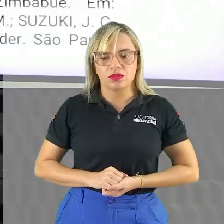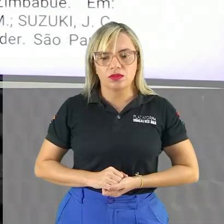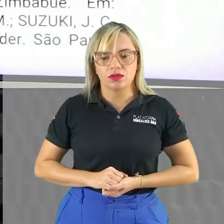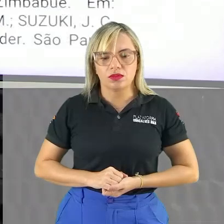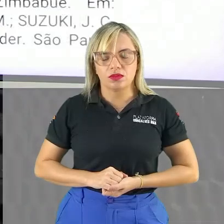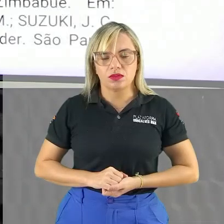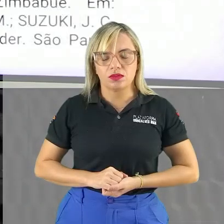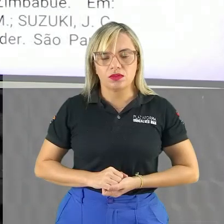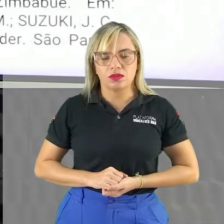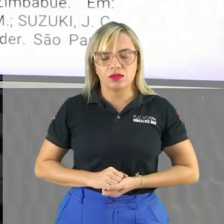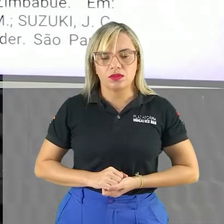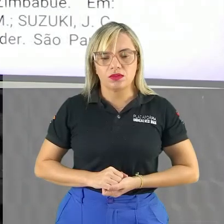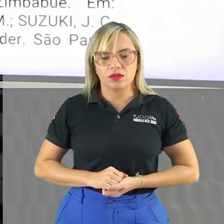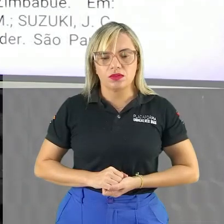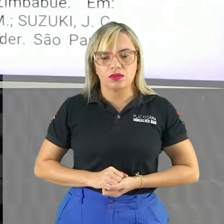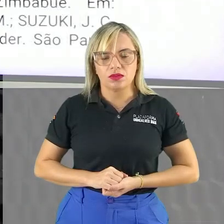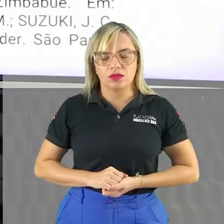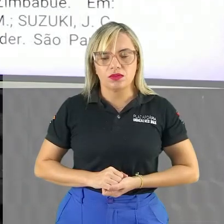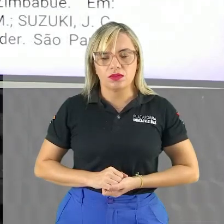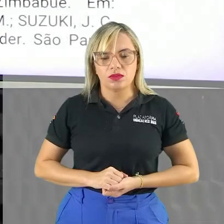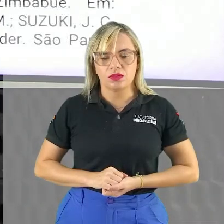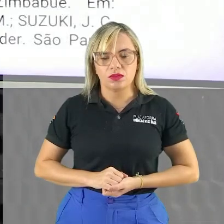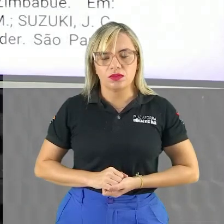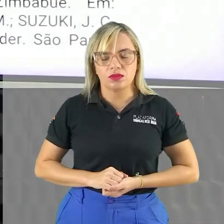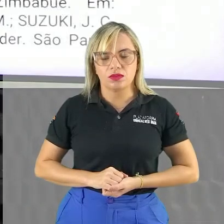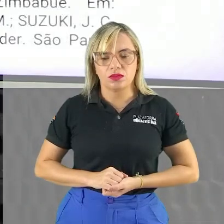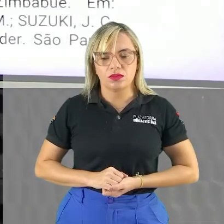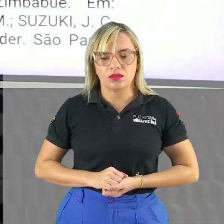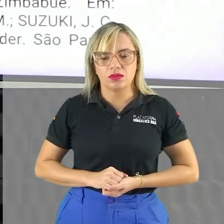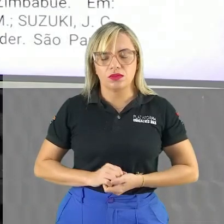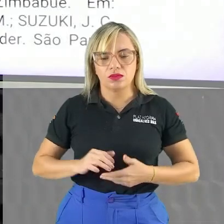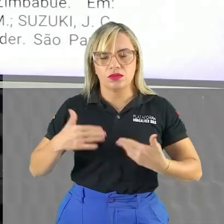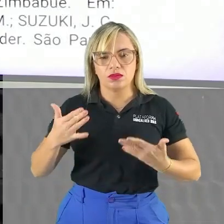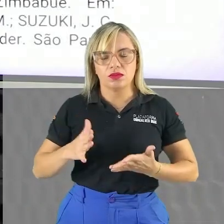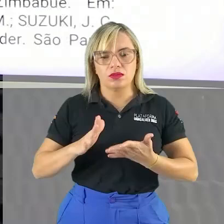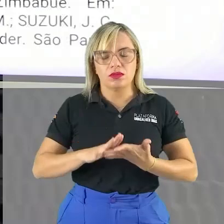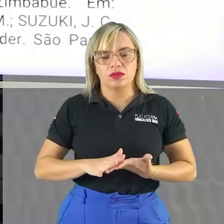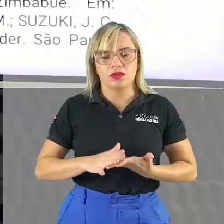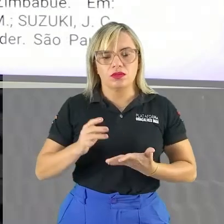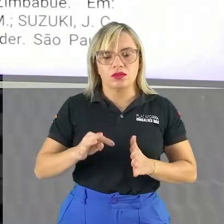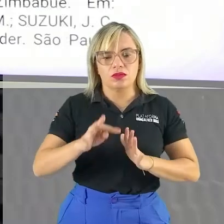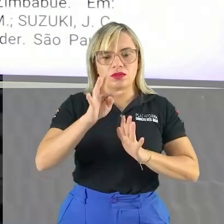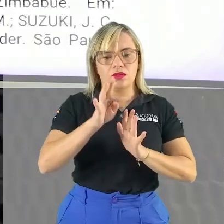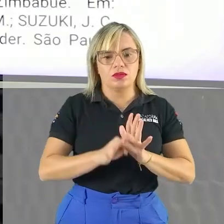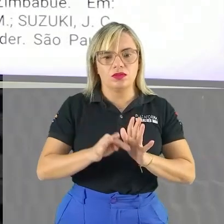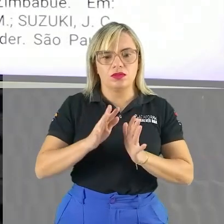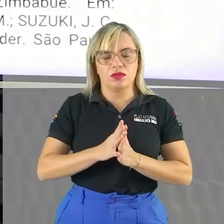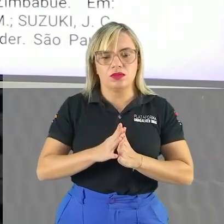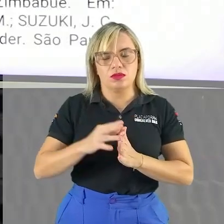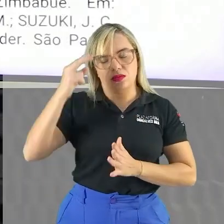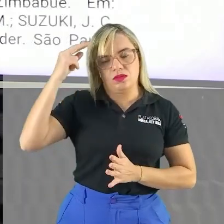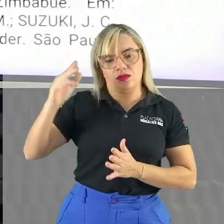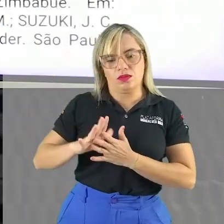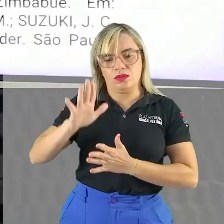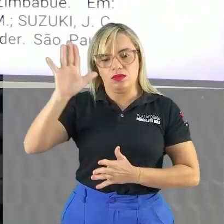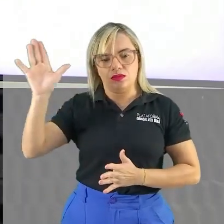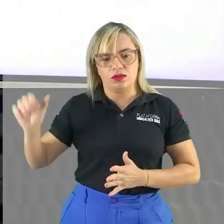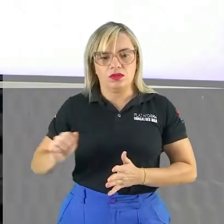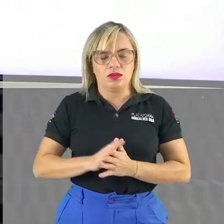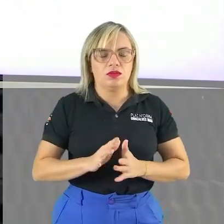da minoria branca não ter diminuído proporcionalmente. Há um texto aqui sobre a terra africana e suas questões